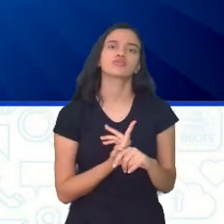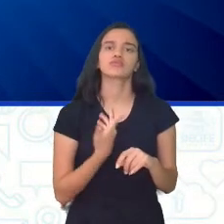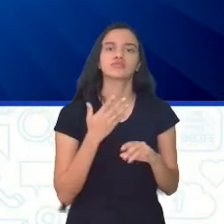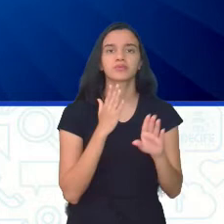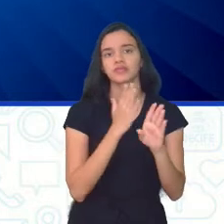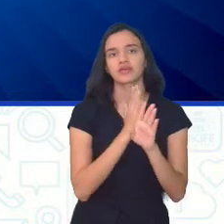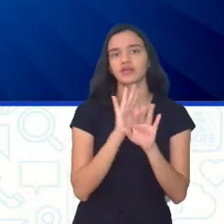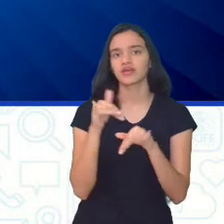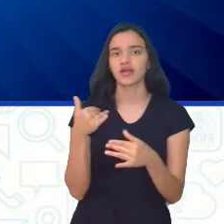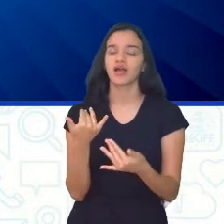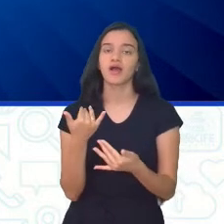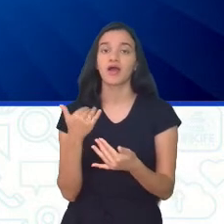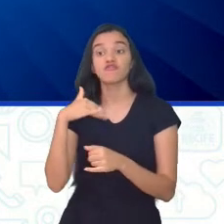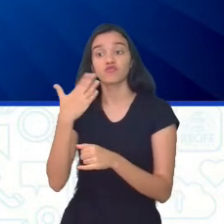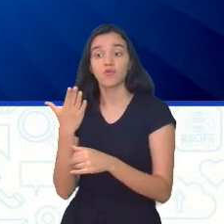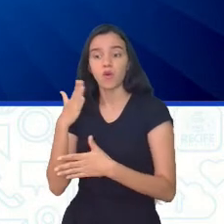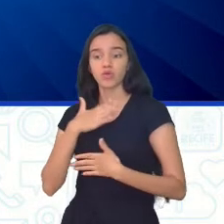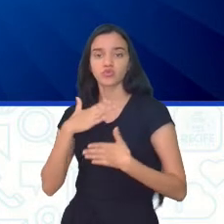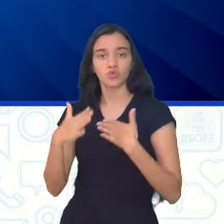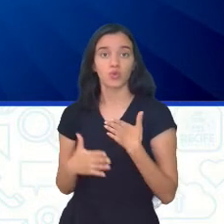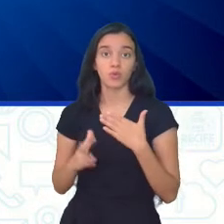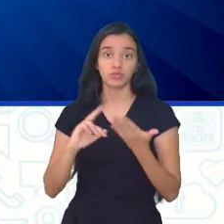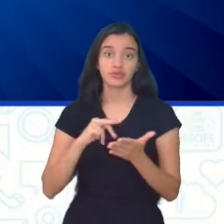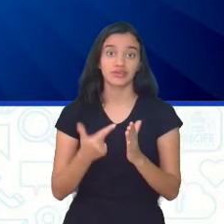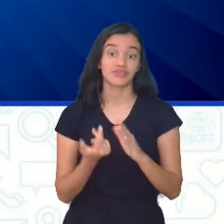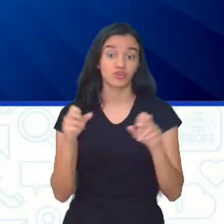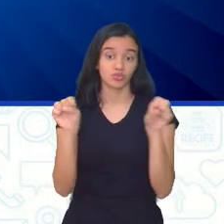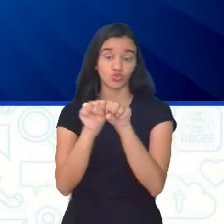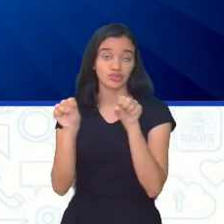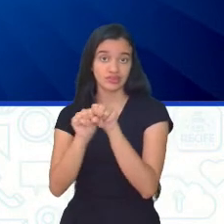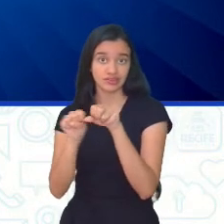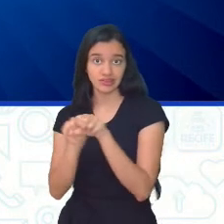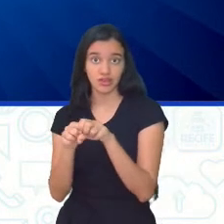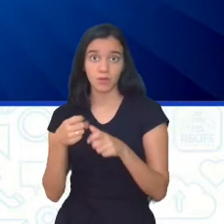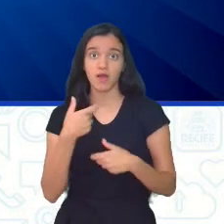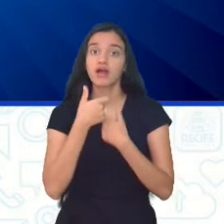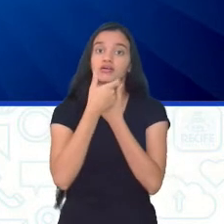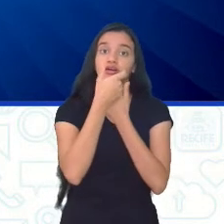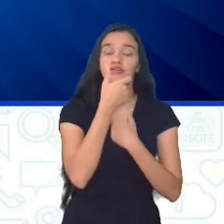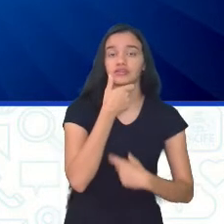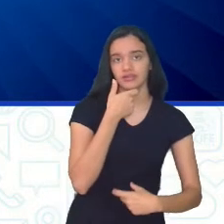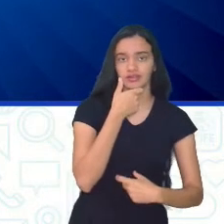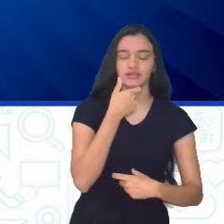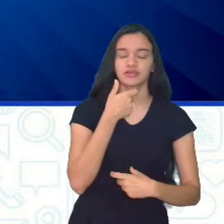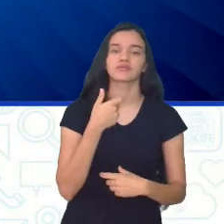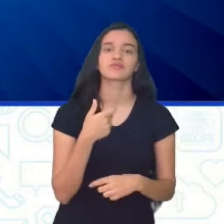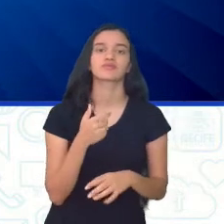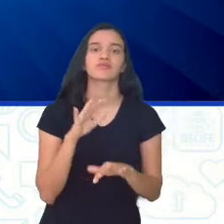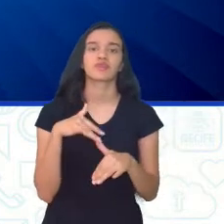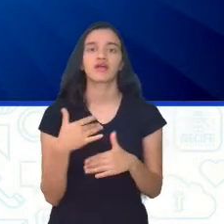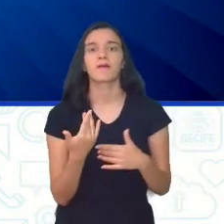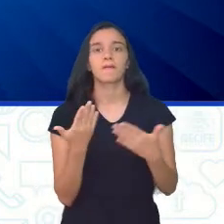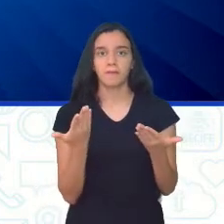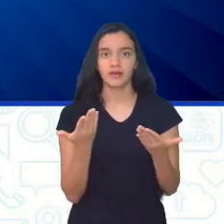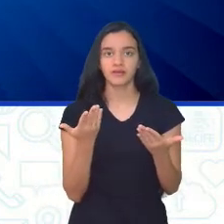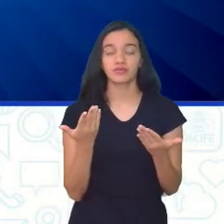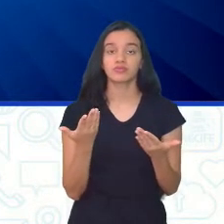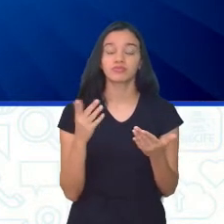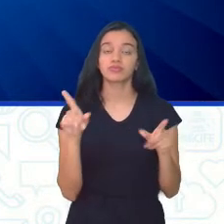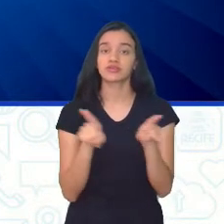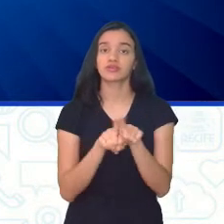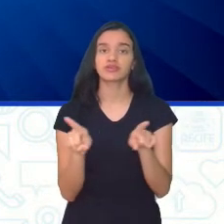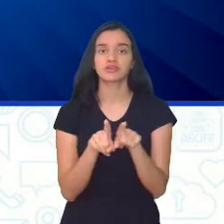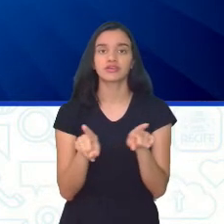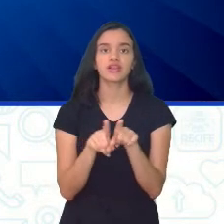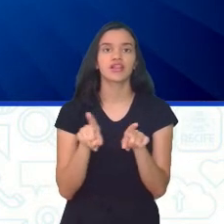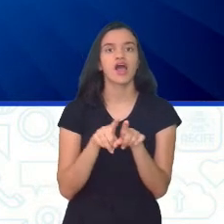né, fora do corpo, ou seja, fora do sistema nervoso central. Ele faz parte do sistema nervoso periférico. E também,